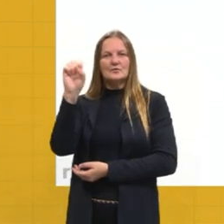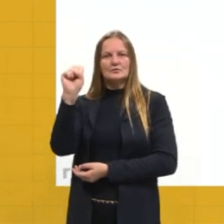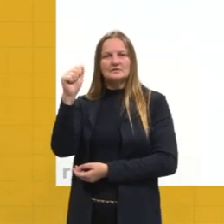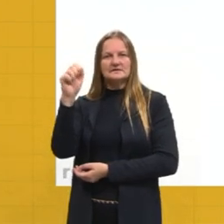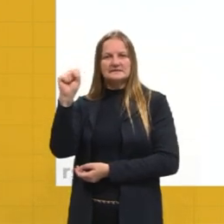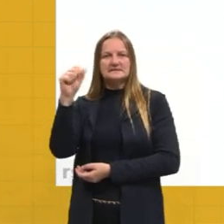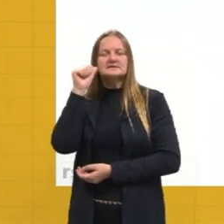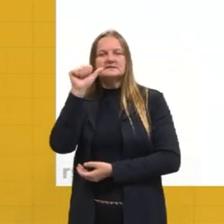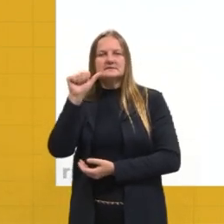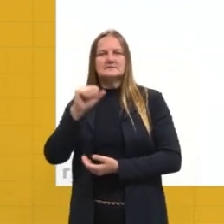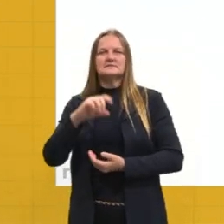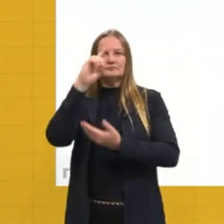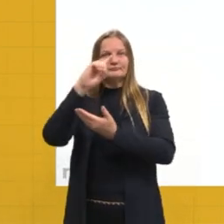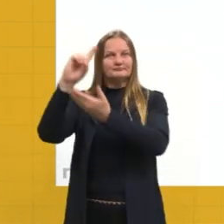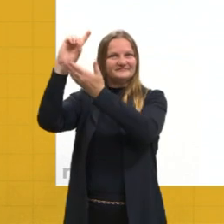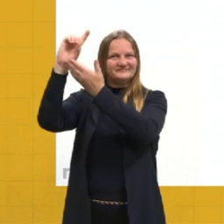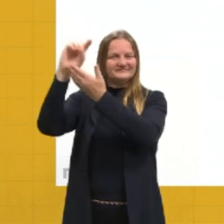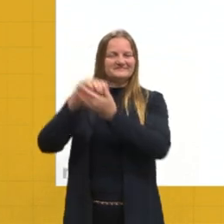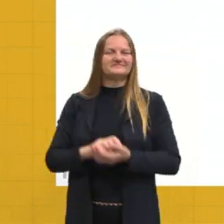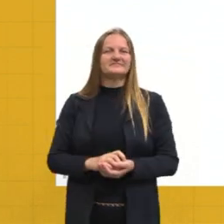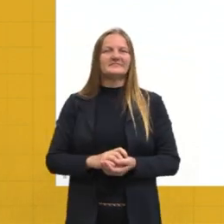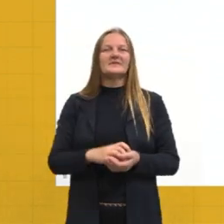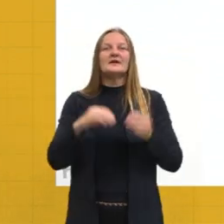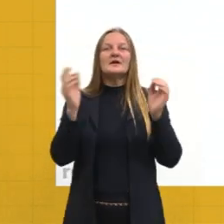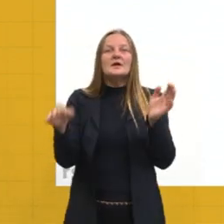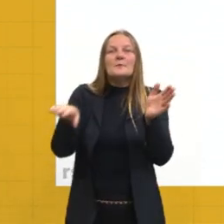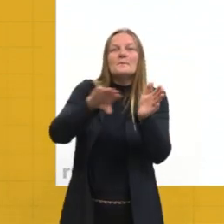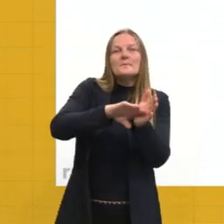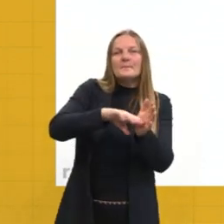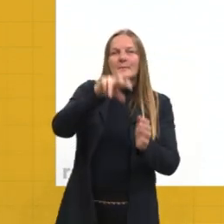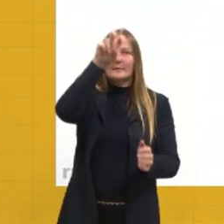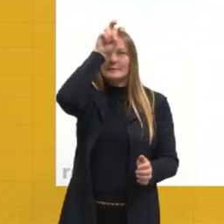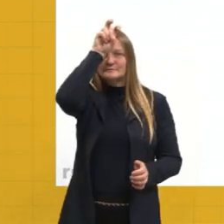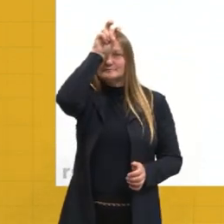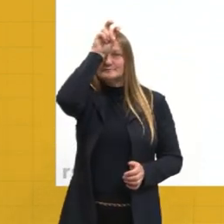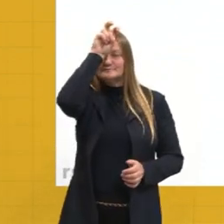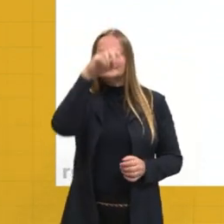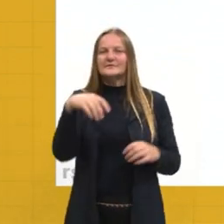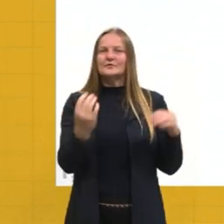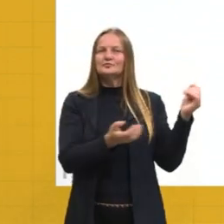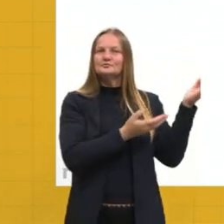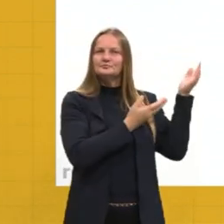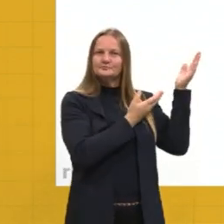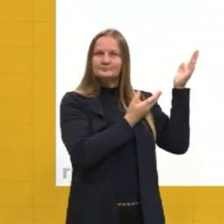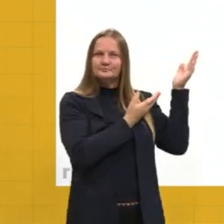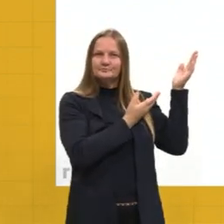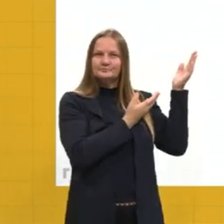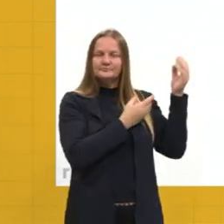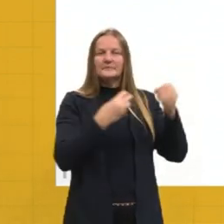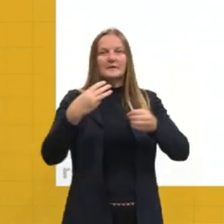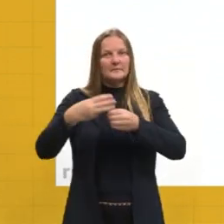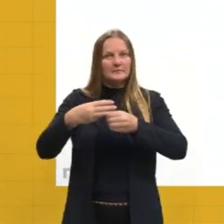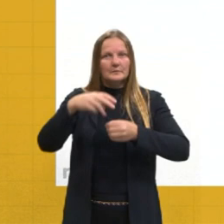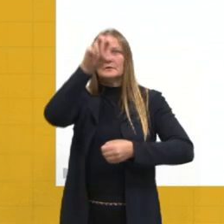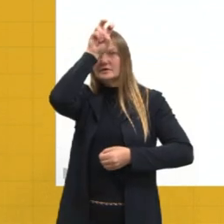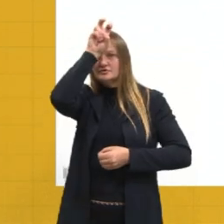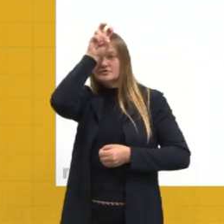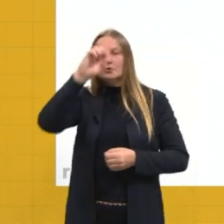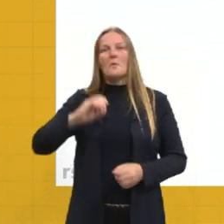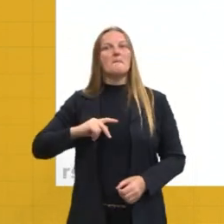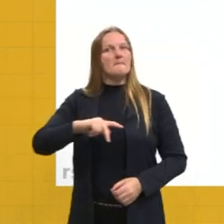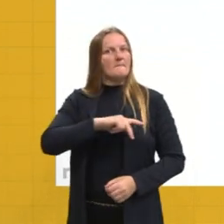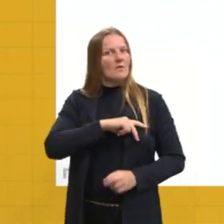não aí nós chegamos então no Egito é lembrando então aqui Mesopotâmia Egito duas civilizações